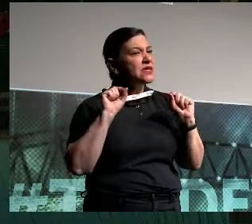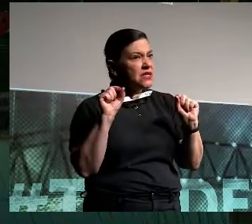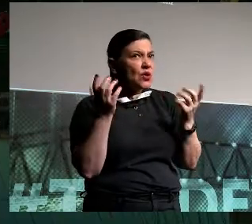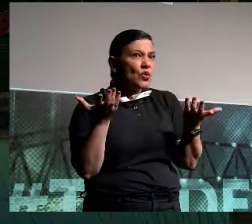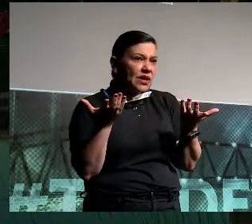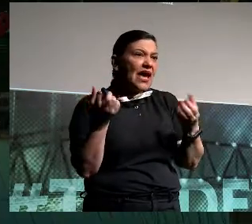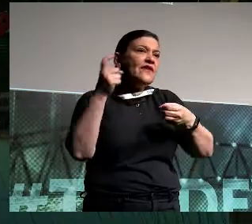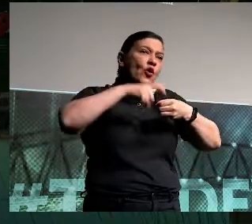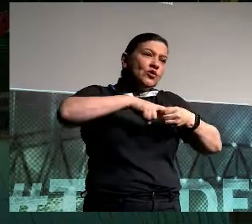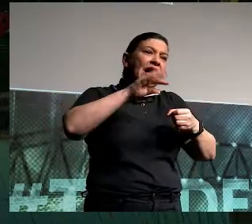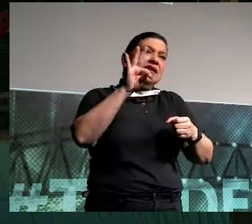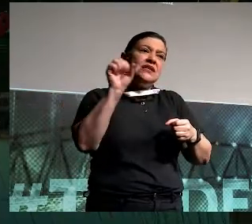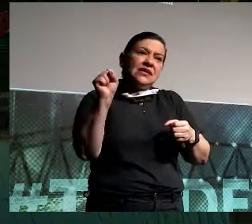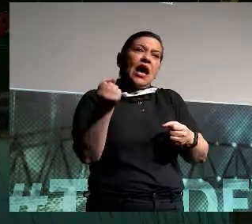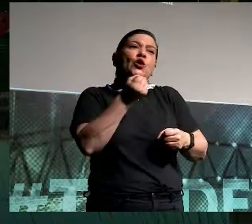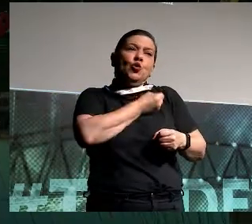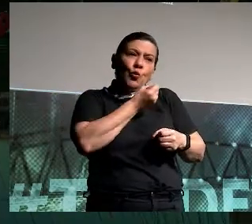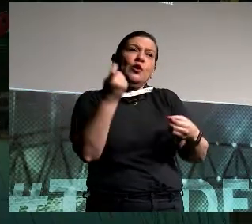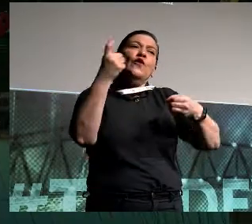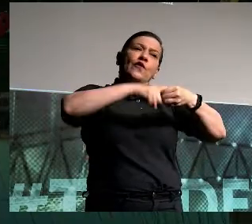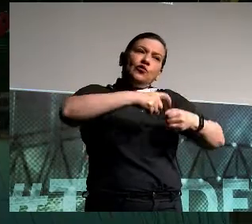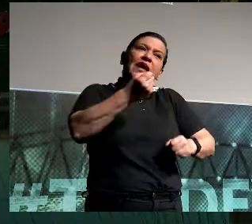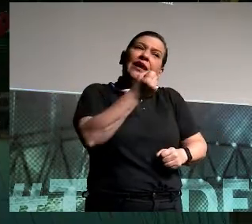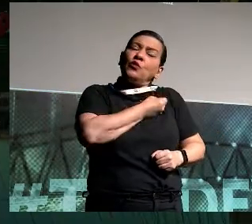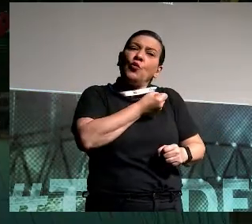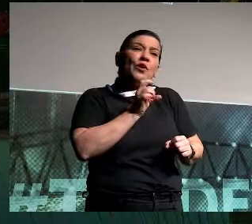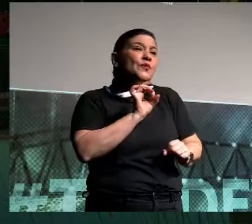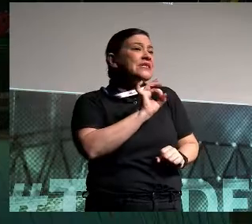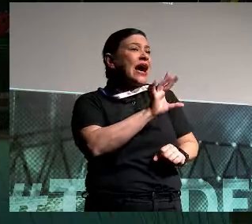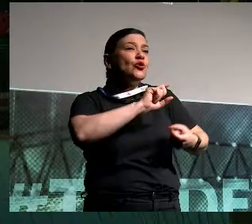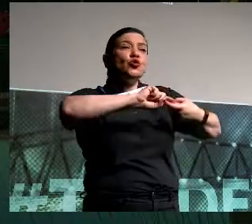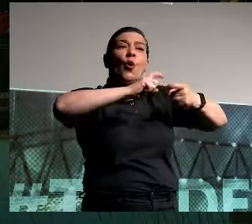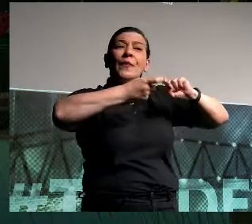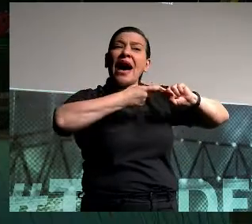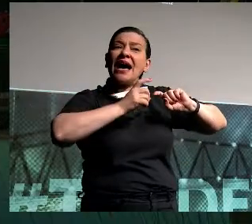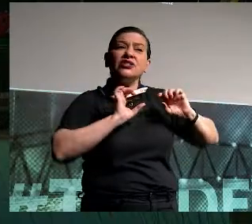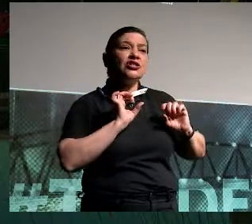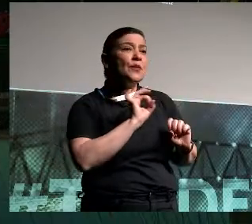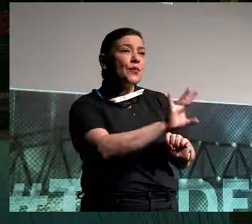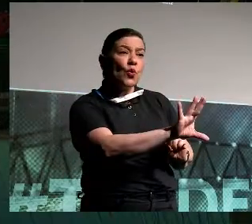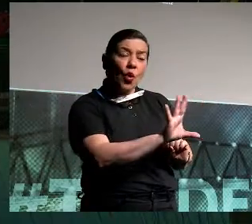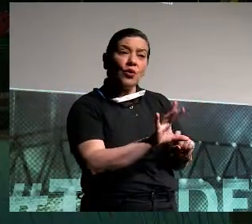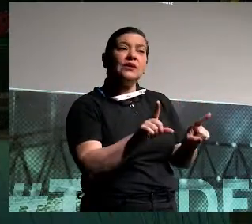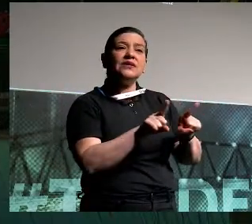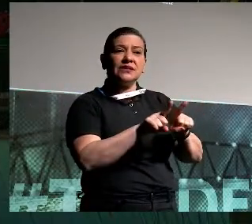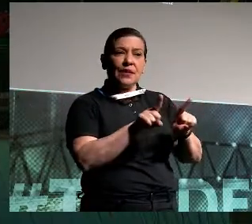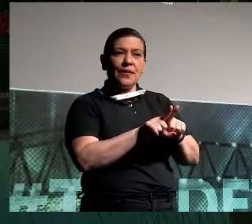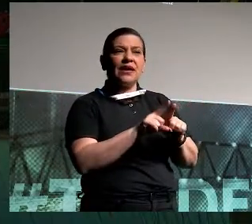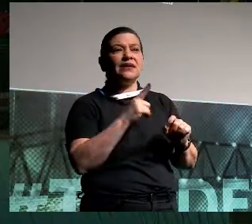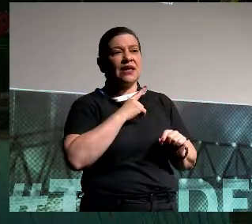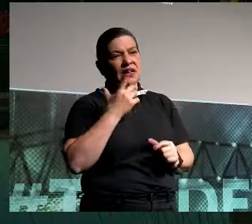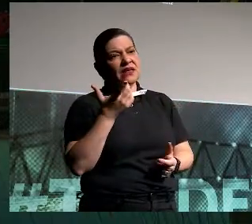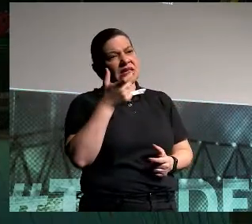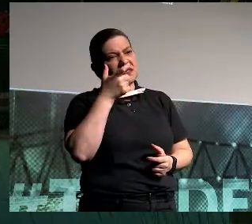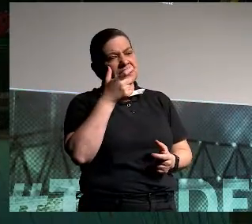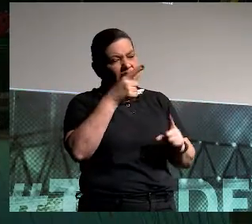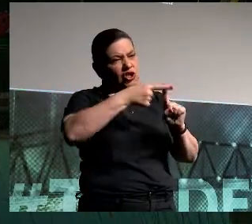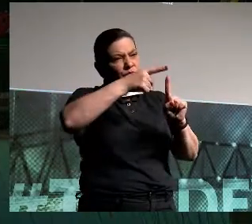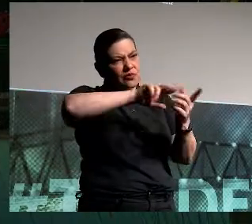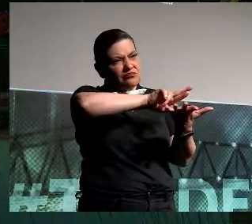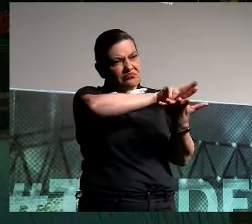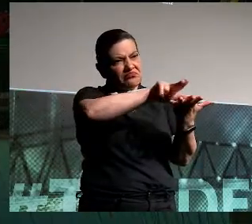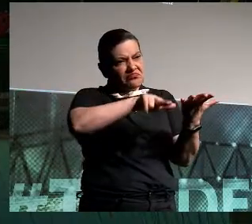deveria retornar um número. E eu deveria fazer isso de maneira automática para o usuário, para ele ter o IntelliSense e ter a inferência de tipos